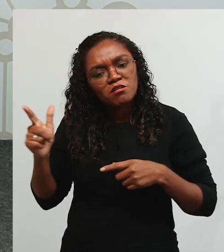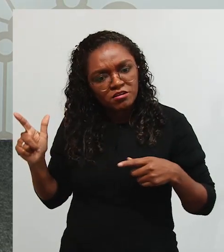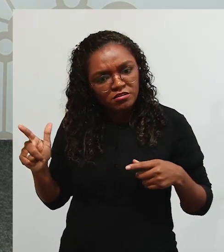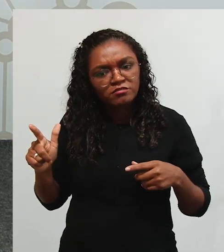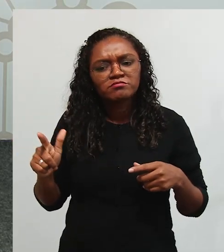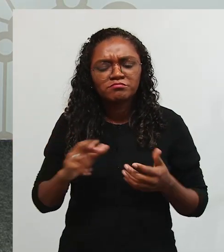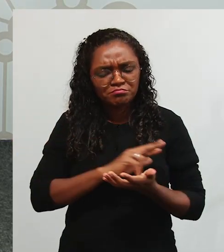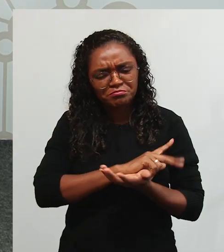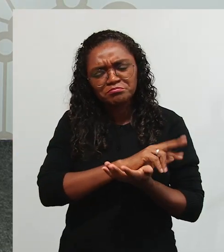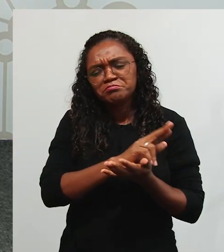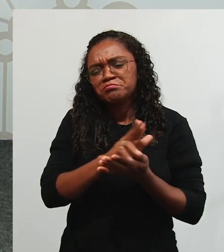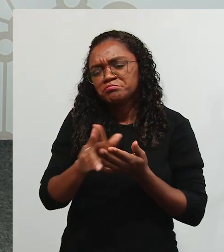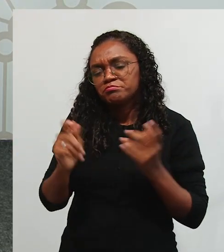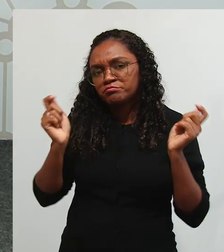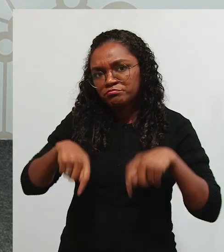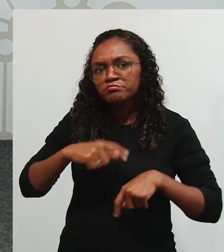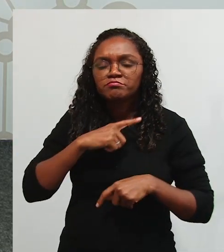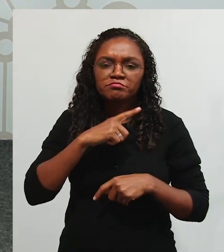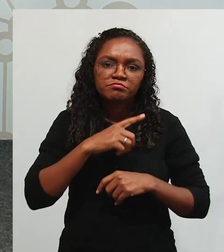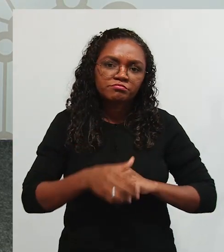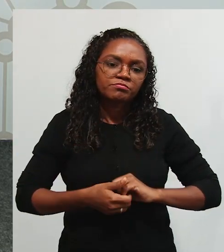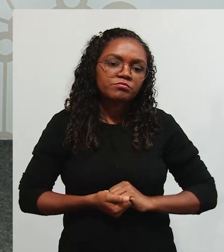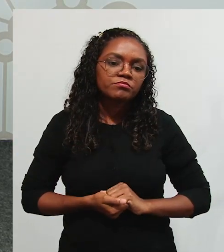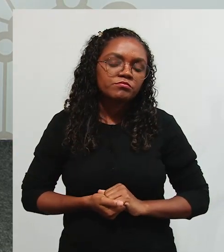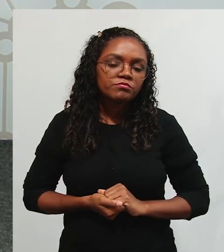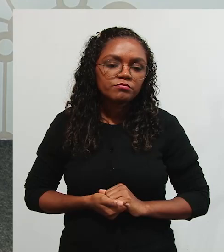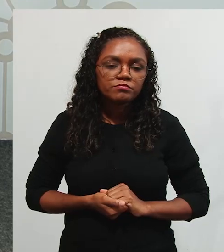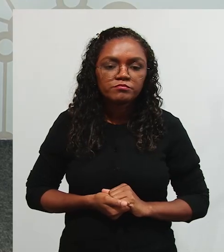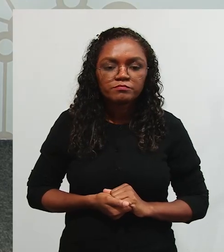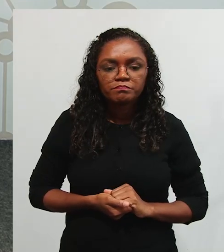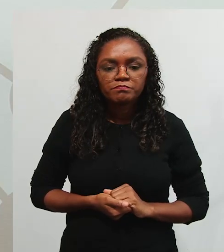são infinitas possibilidades, né?